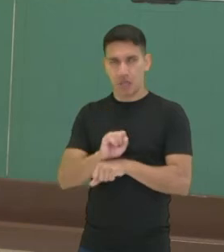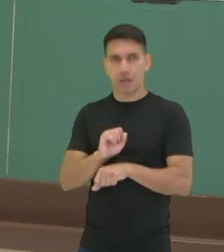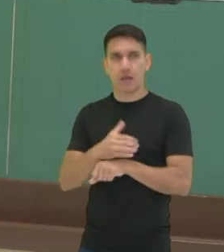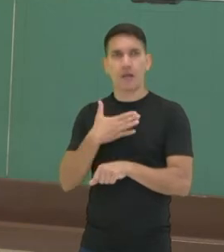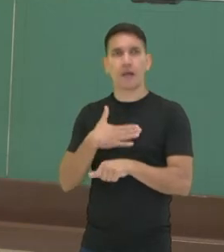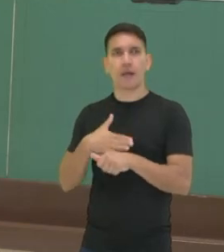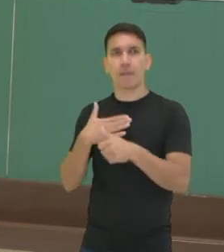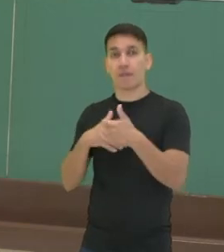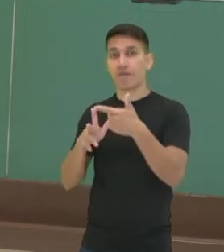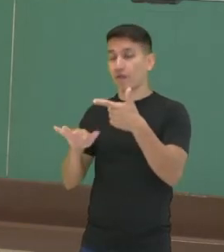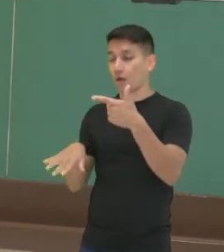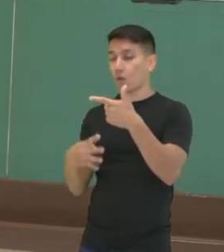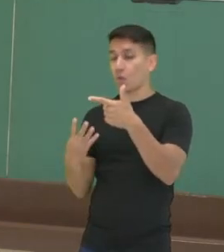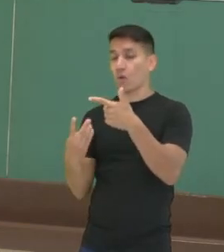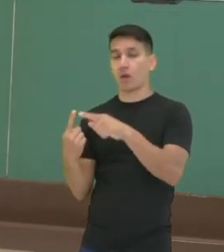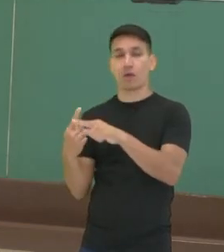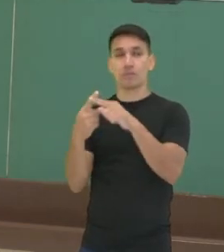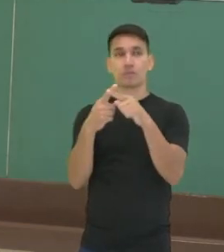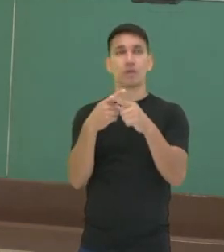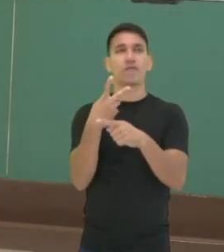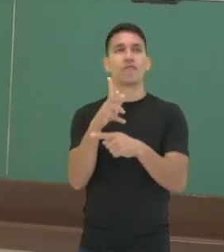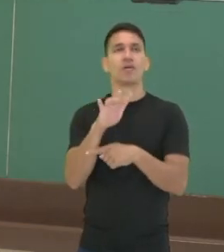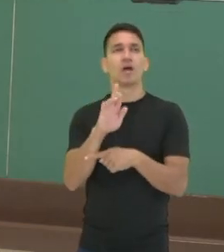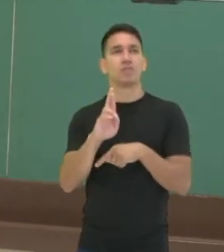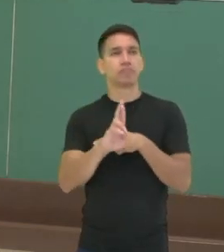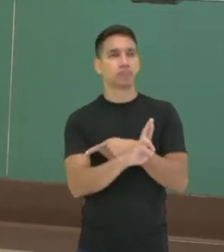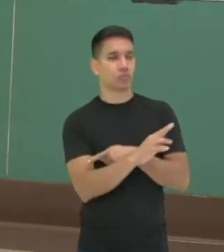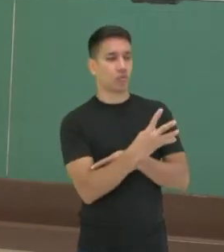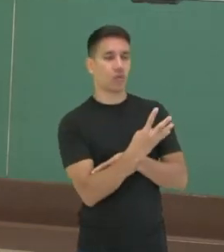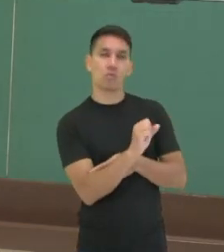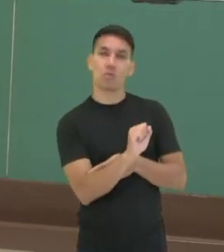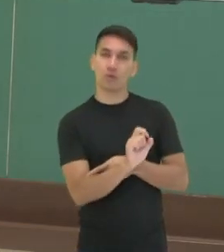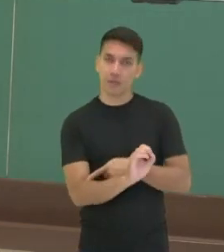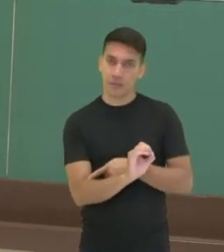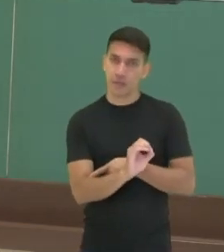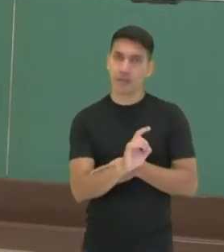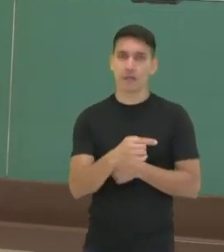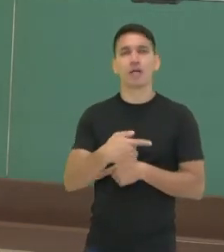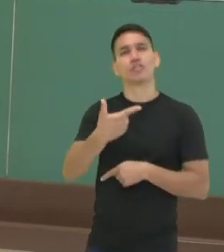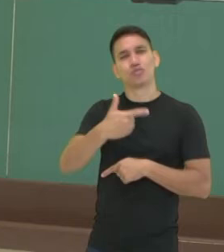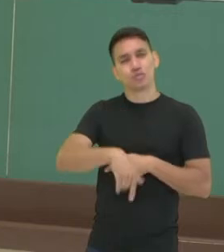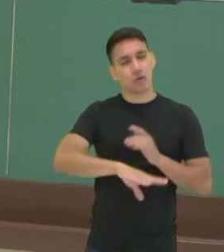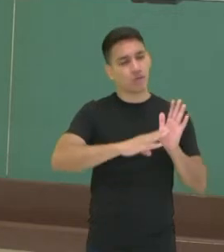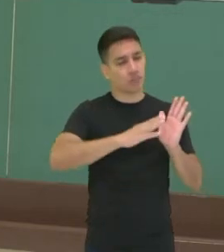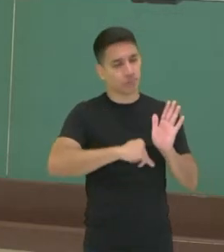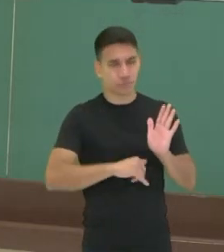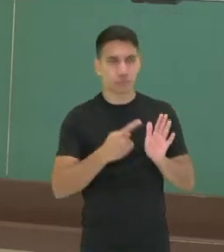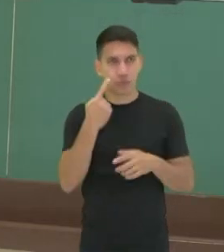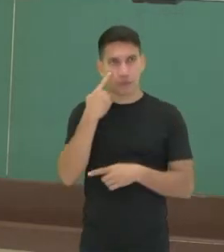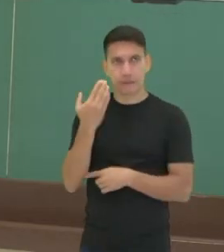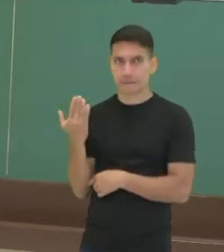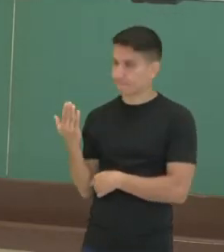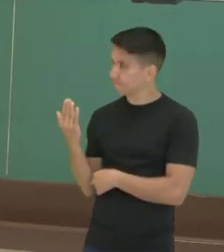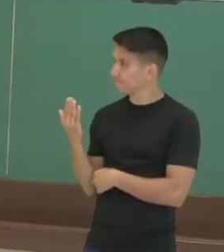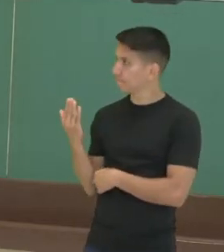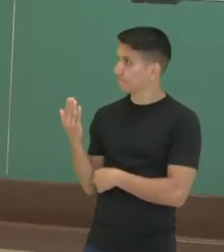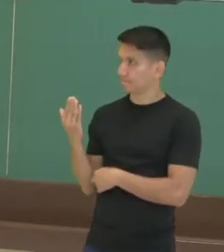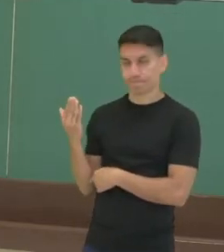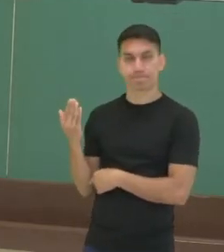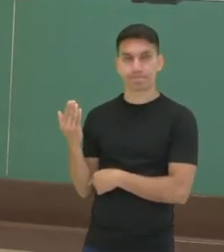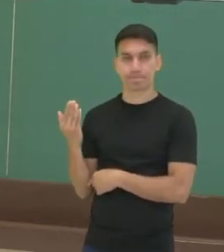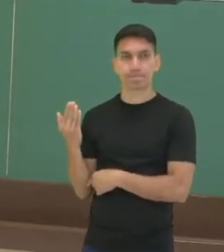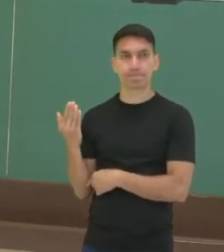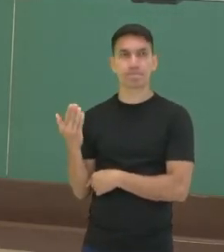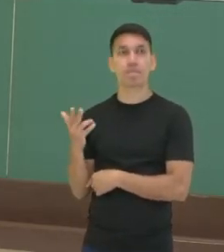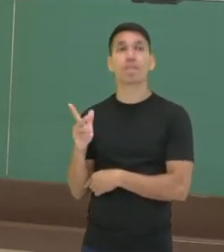dá 480. Muito bem. Aí, depois faz a subtração novamente. 540 menos 480, que